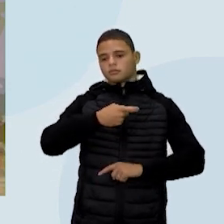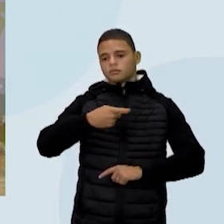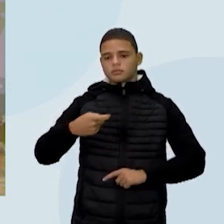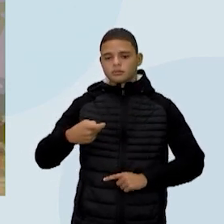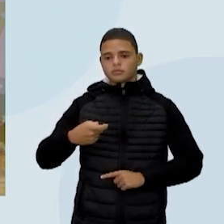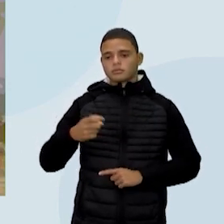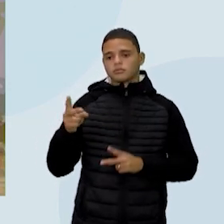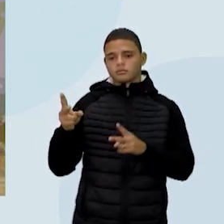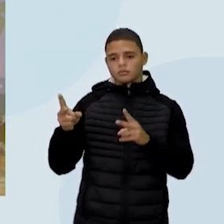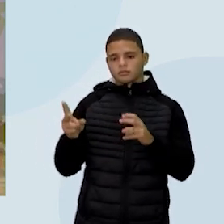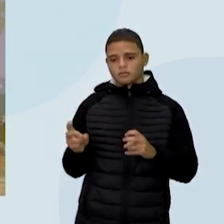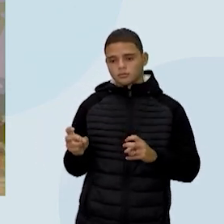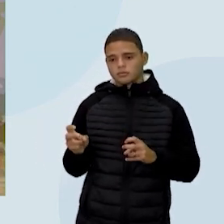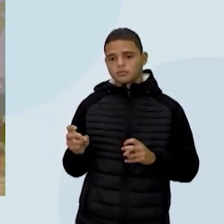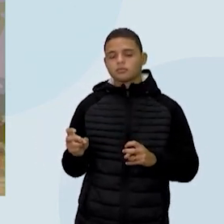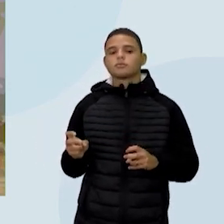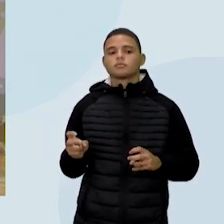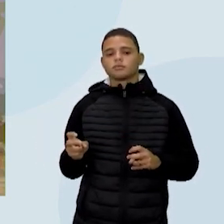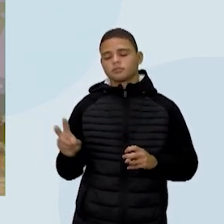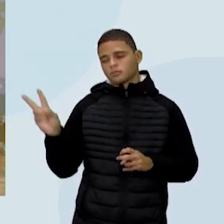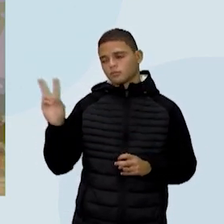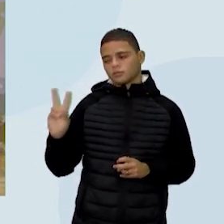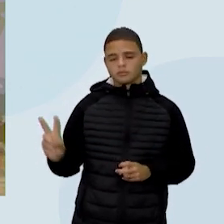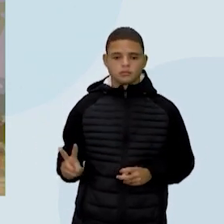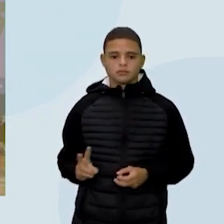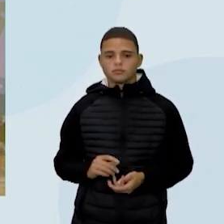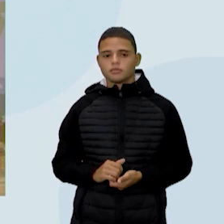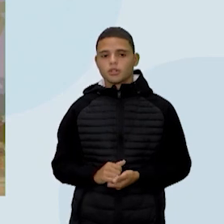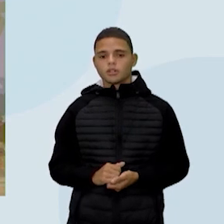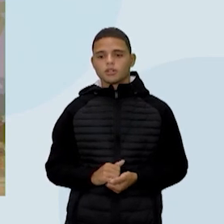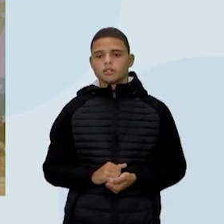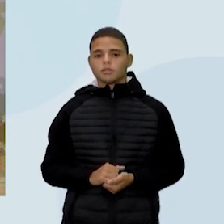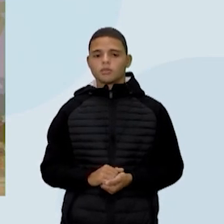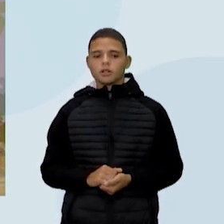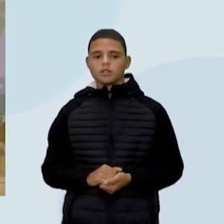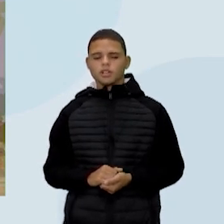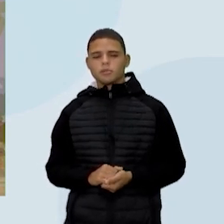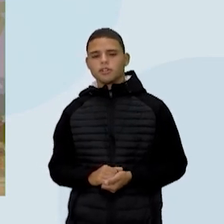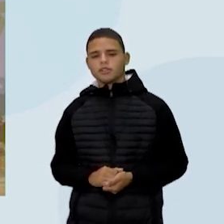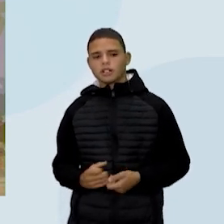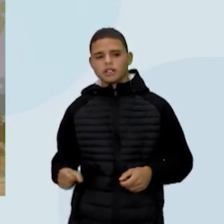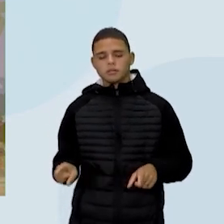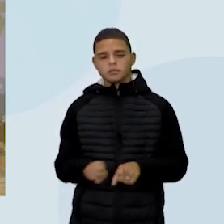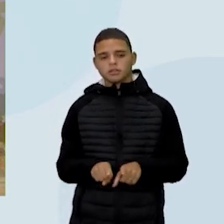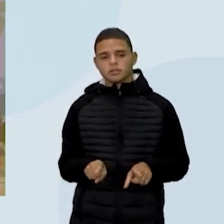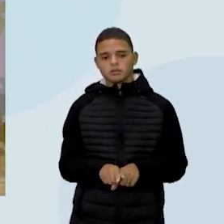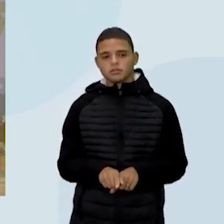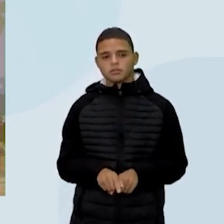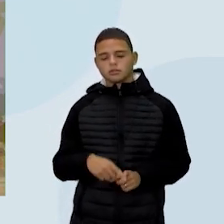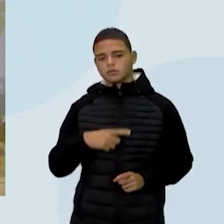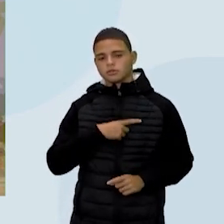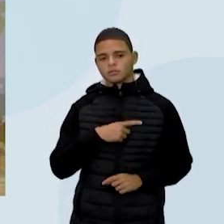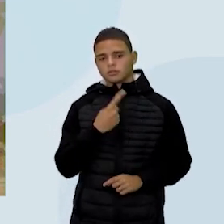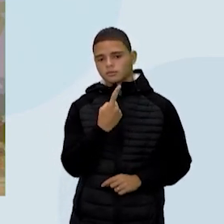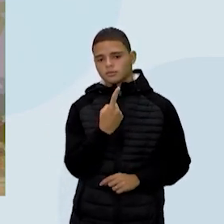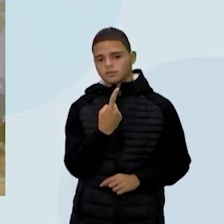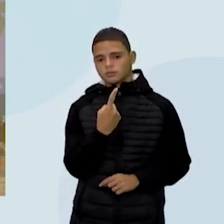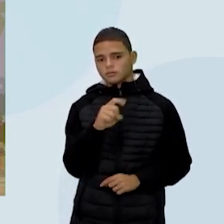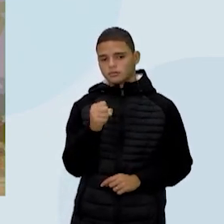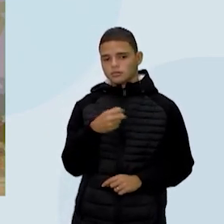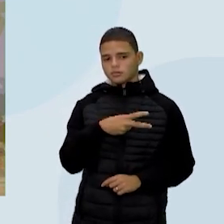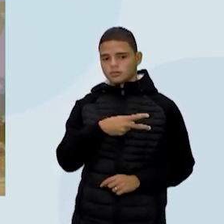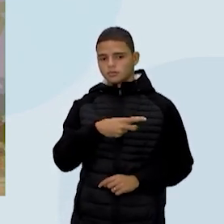perceber a equivalência entre os dois valores, tá? Então vai ficar 18 vezes x e 15 vezes 6. 18x é